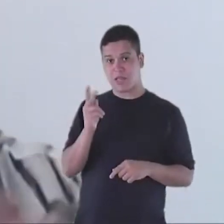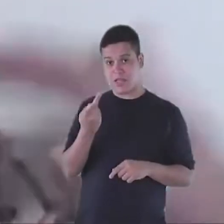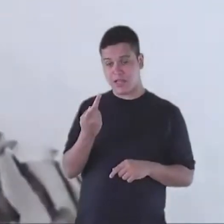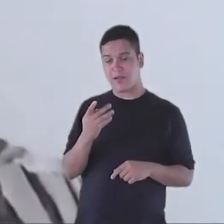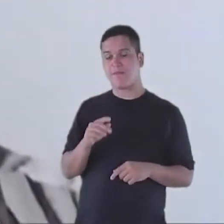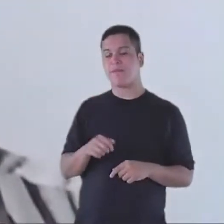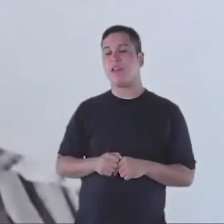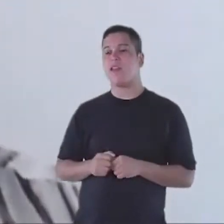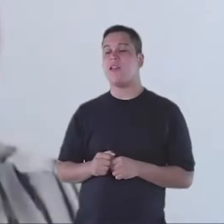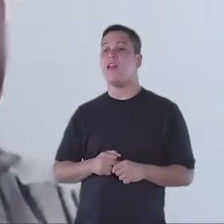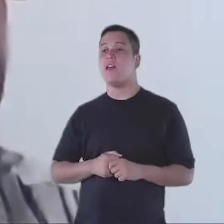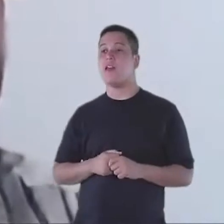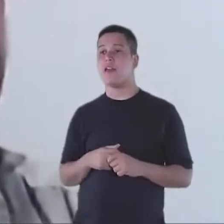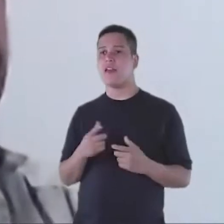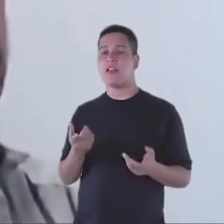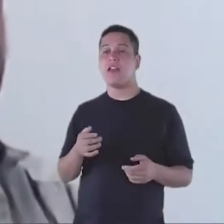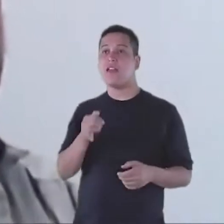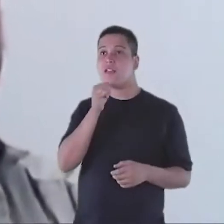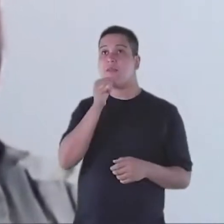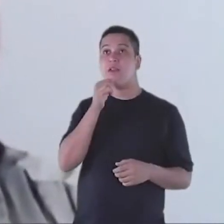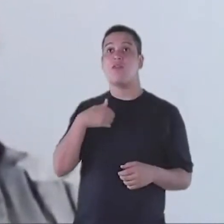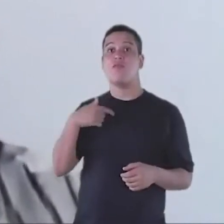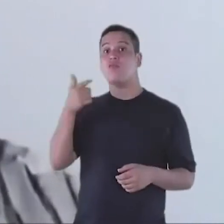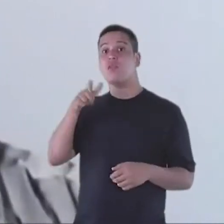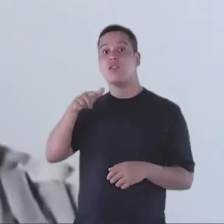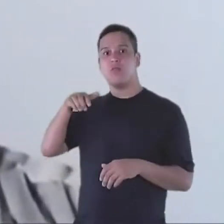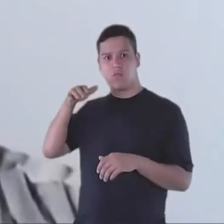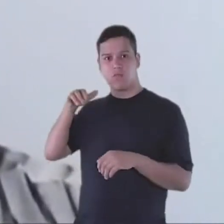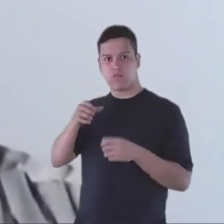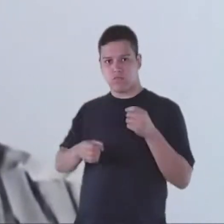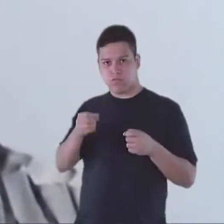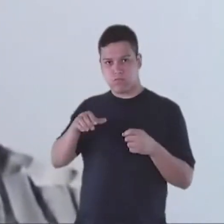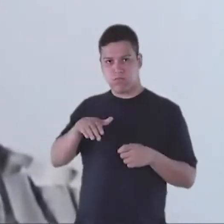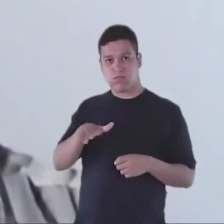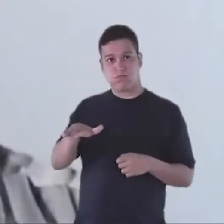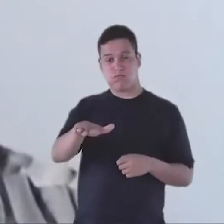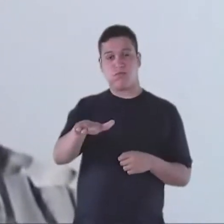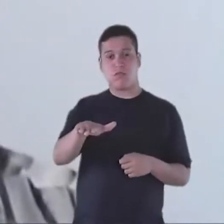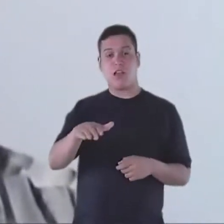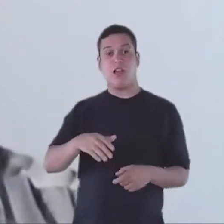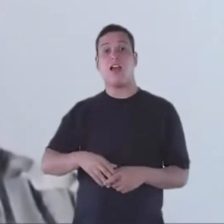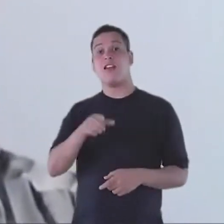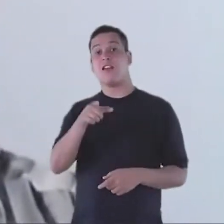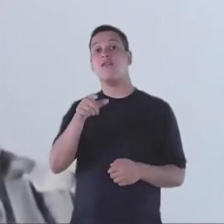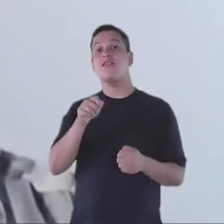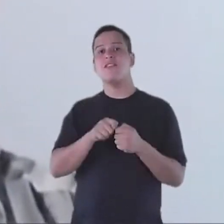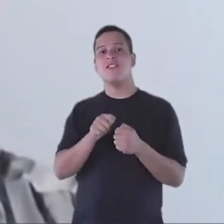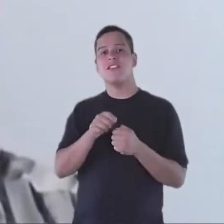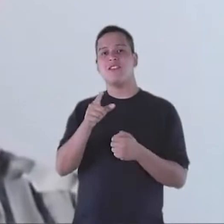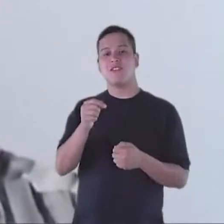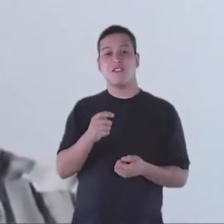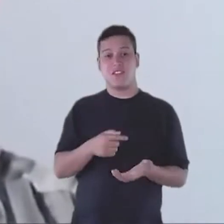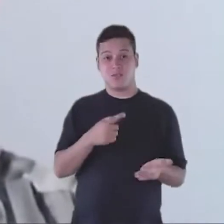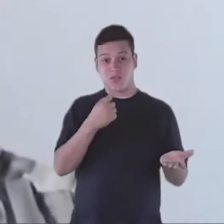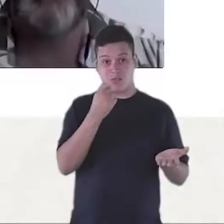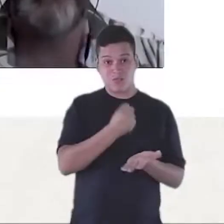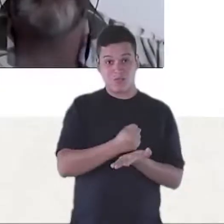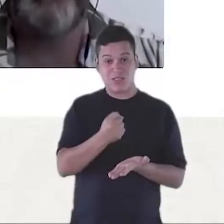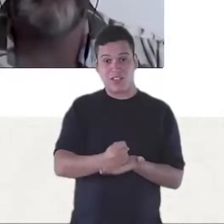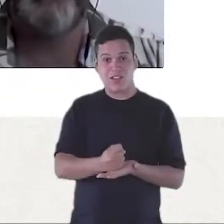e não tinha como chegar de carro, e você conseguiu contratar um motoboy.